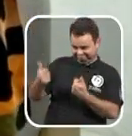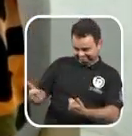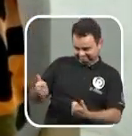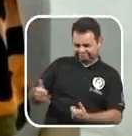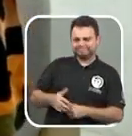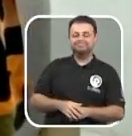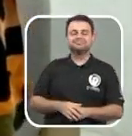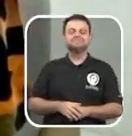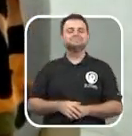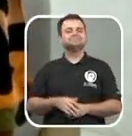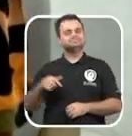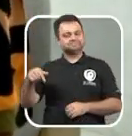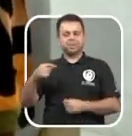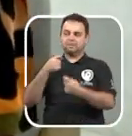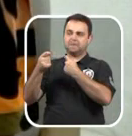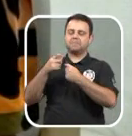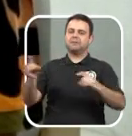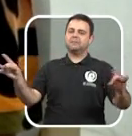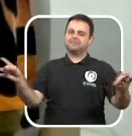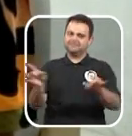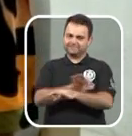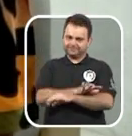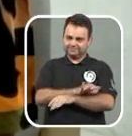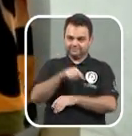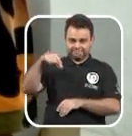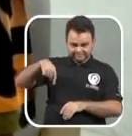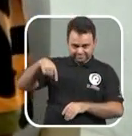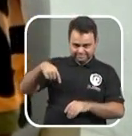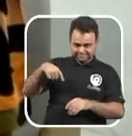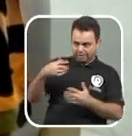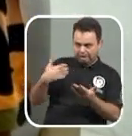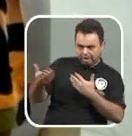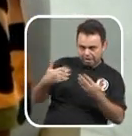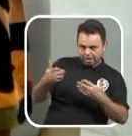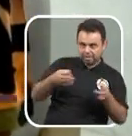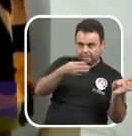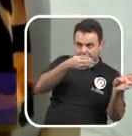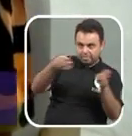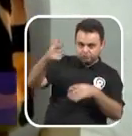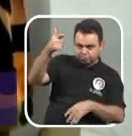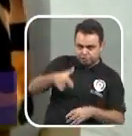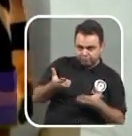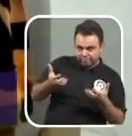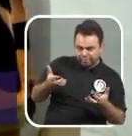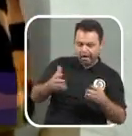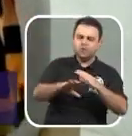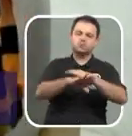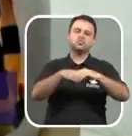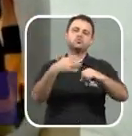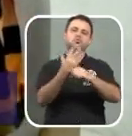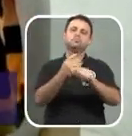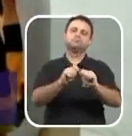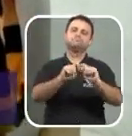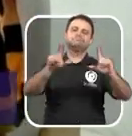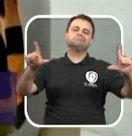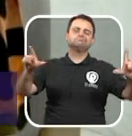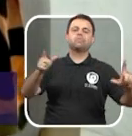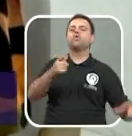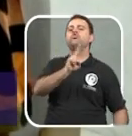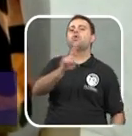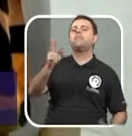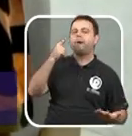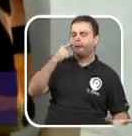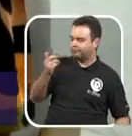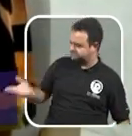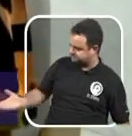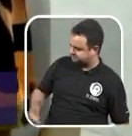esta edição do Questão de Ordem fica por aqui. Se você quiser rever este programa, basta acessar o nosso canal no YouTube. Estamos lá como TV Câmara